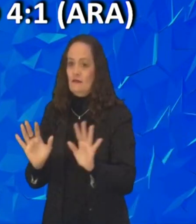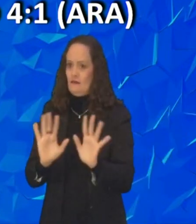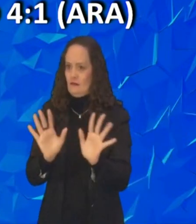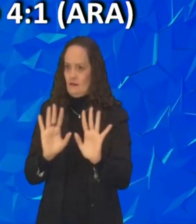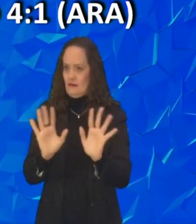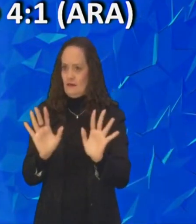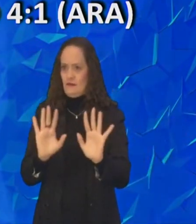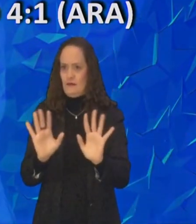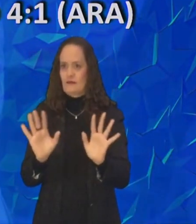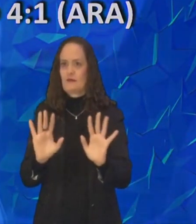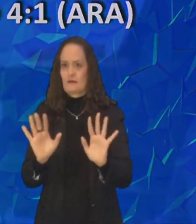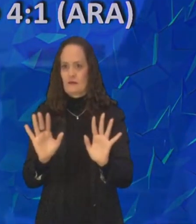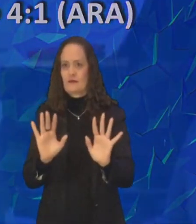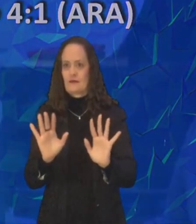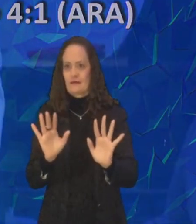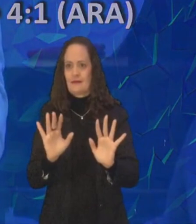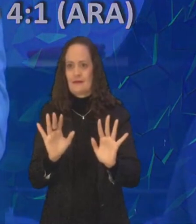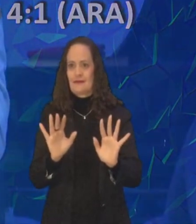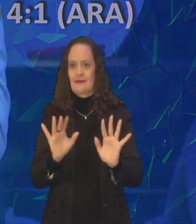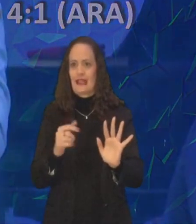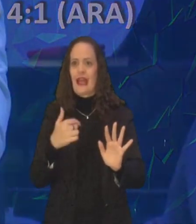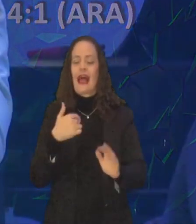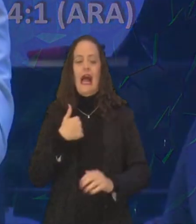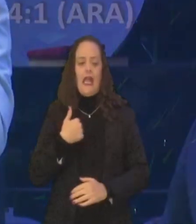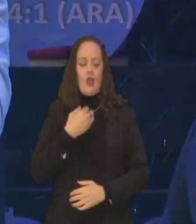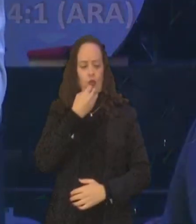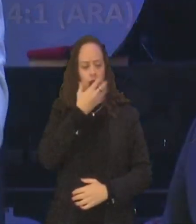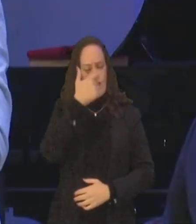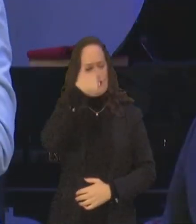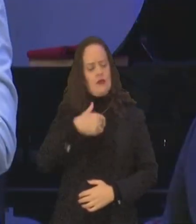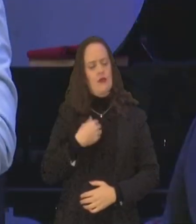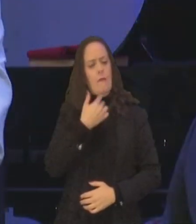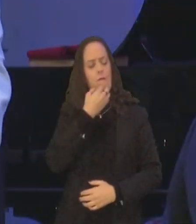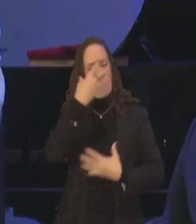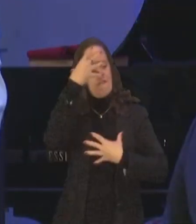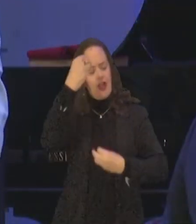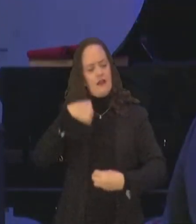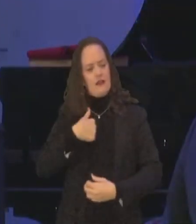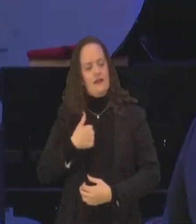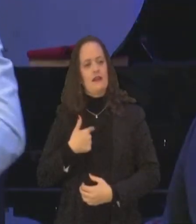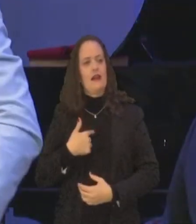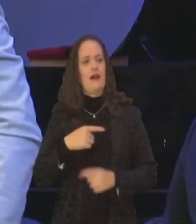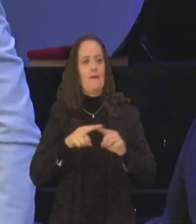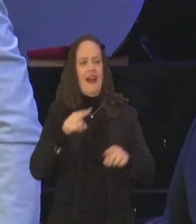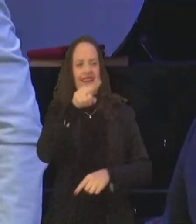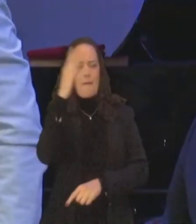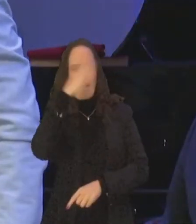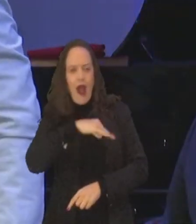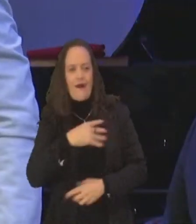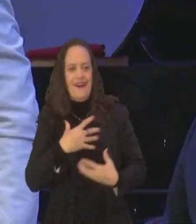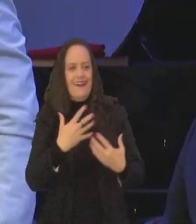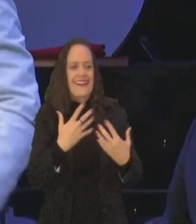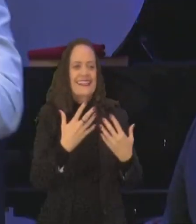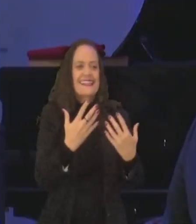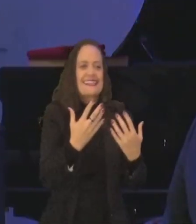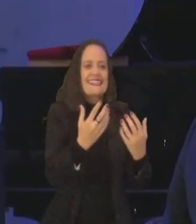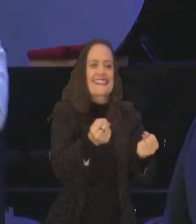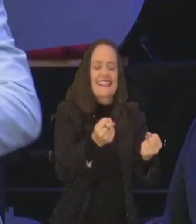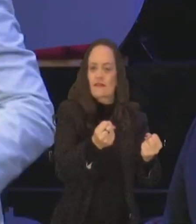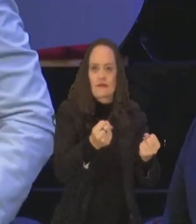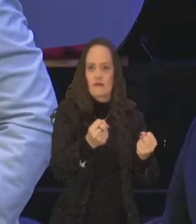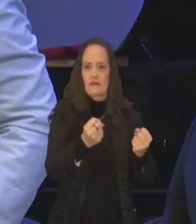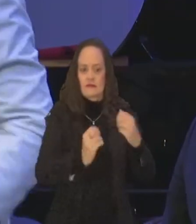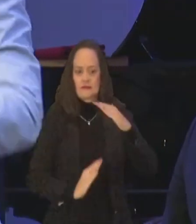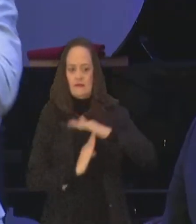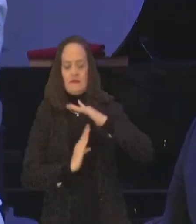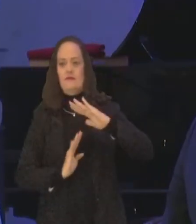Não preste o seu ouvido e a sua boa intenção e a sua boa fé para aquele que está mal intencionado, que quer destruir a